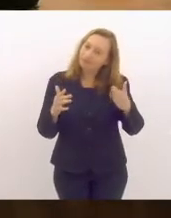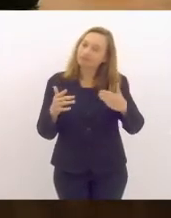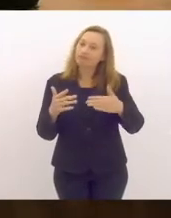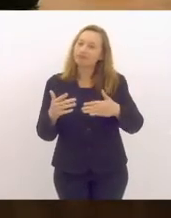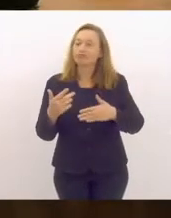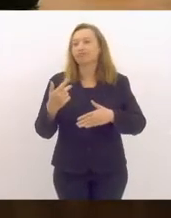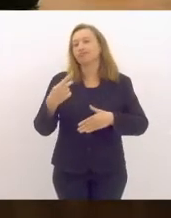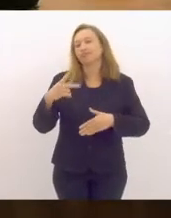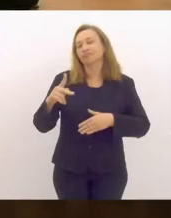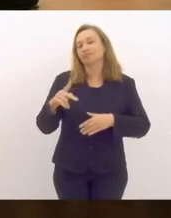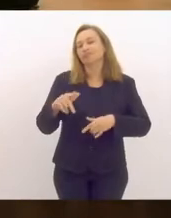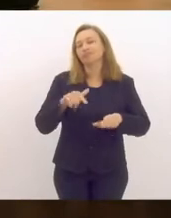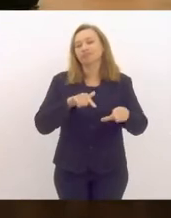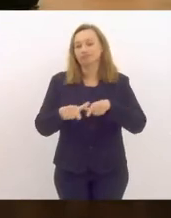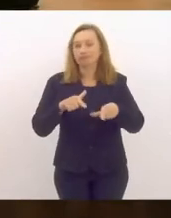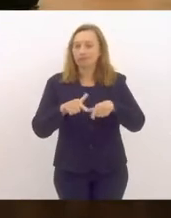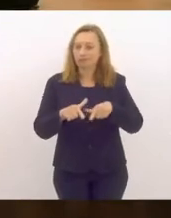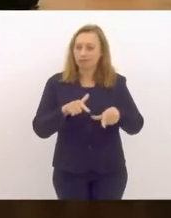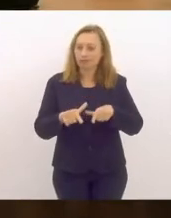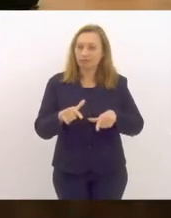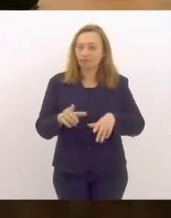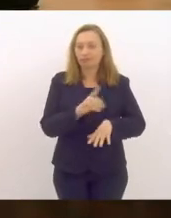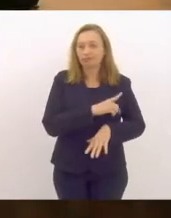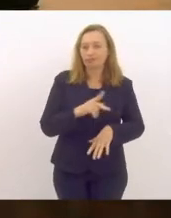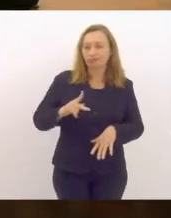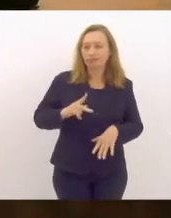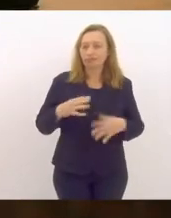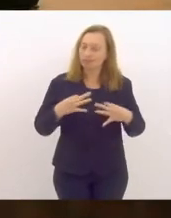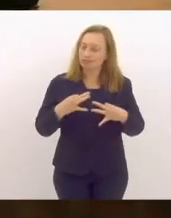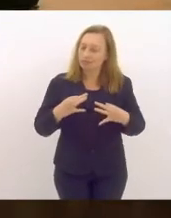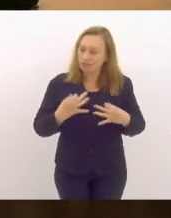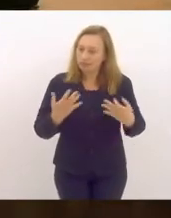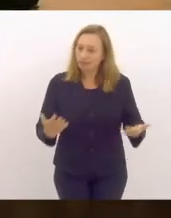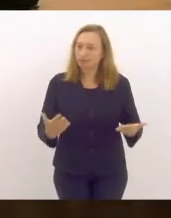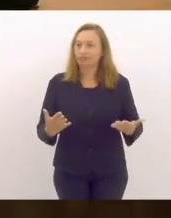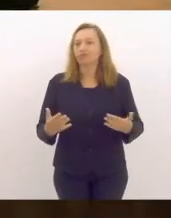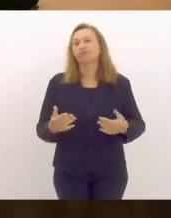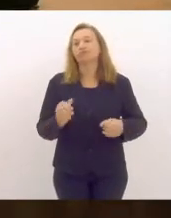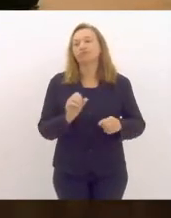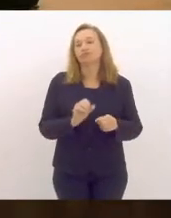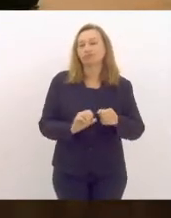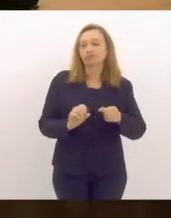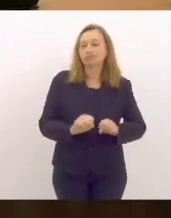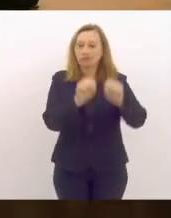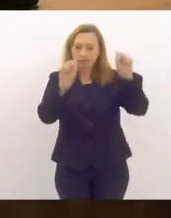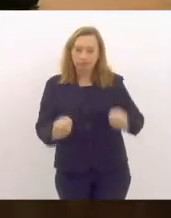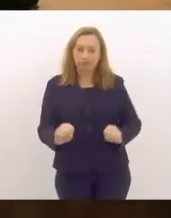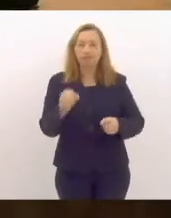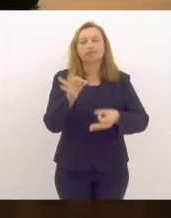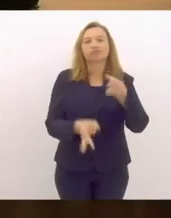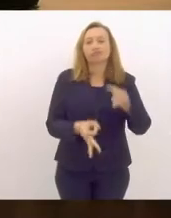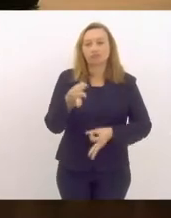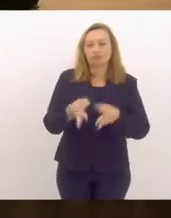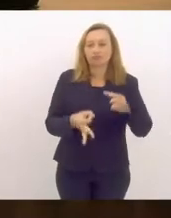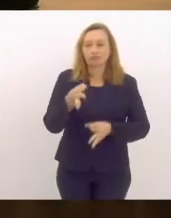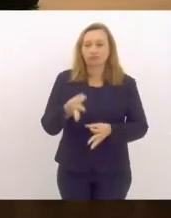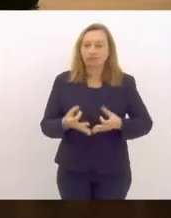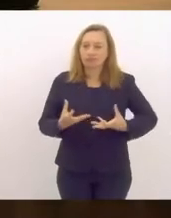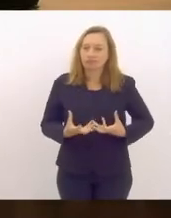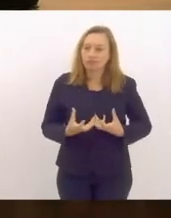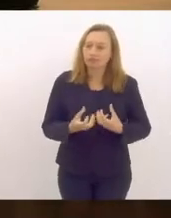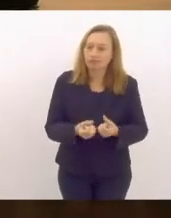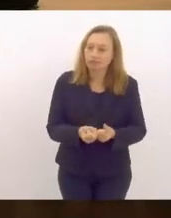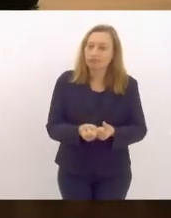trajetória na Defensoria Pública e nos colocar aí sempre à disposição de fazer com que o sistema de justiça acolha